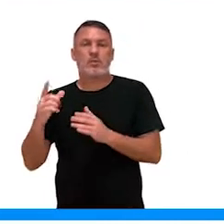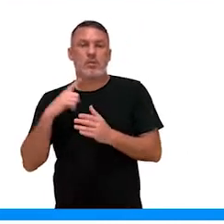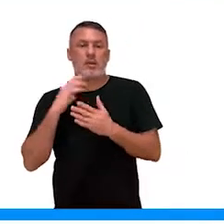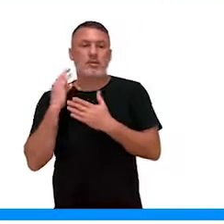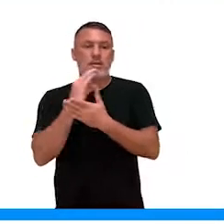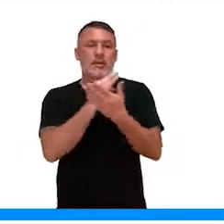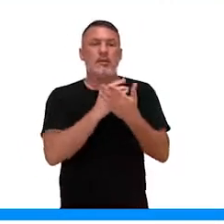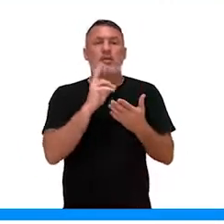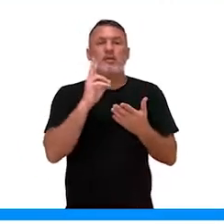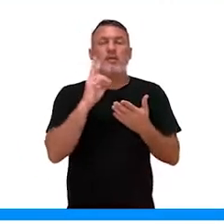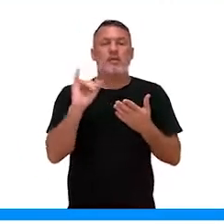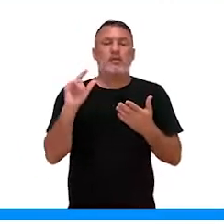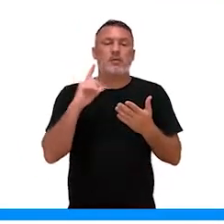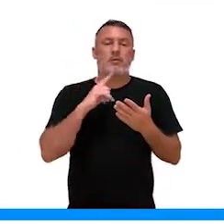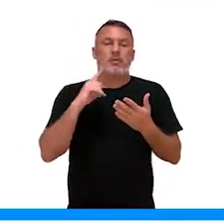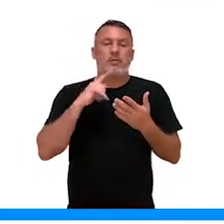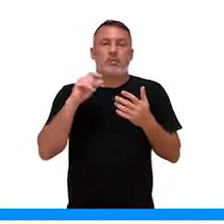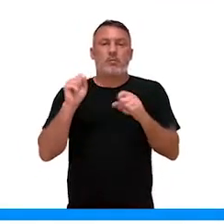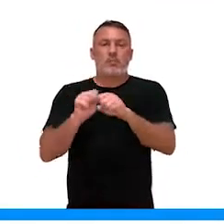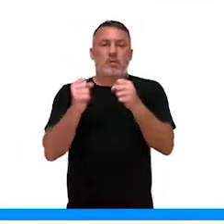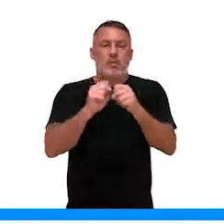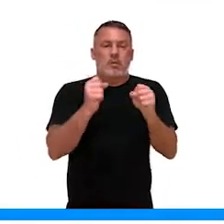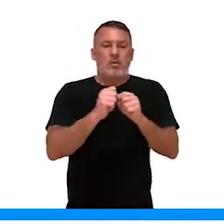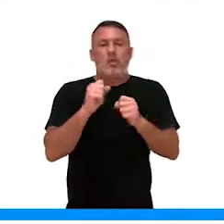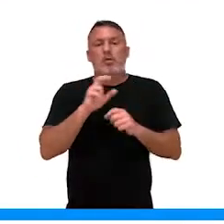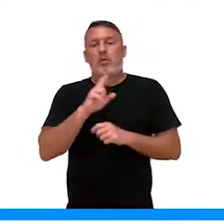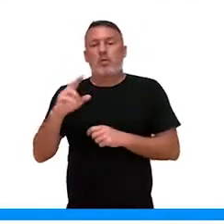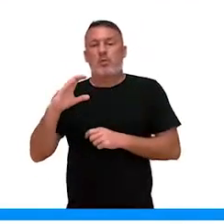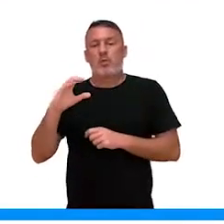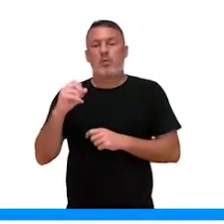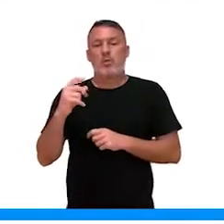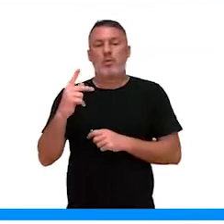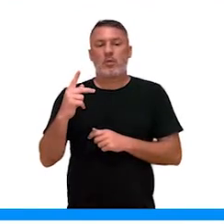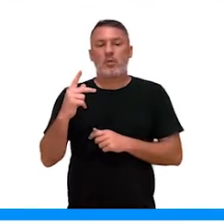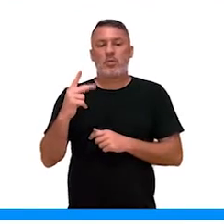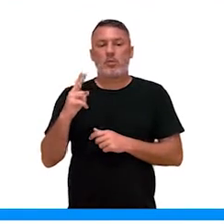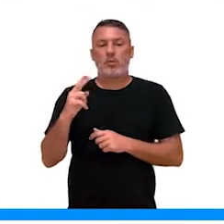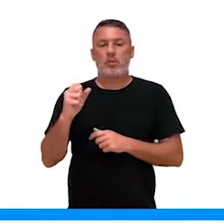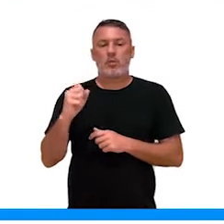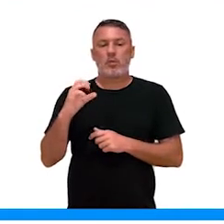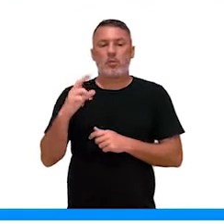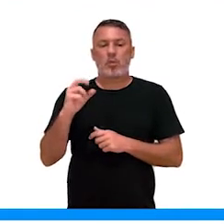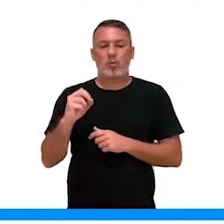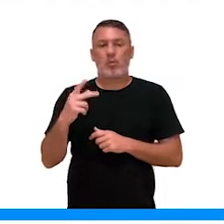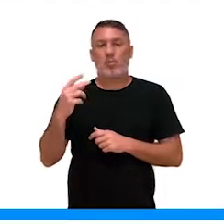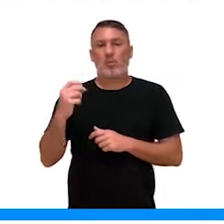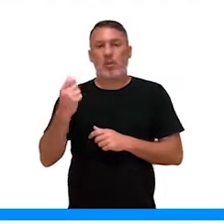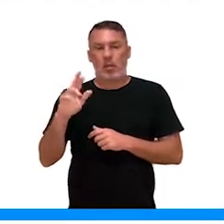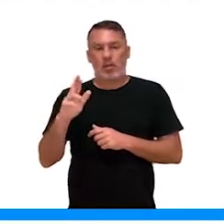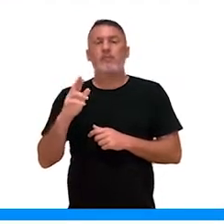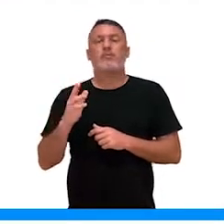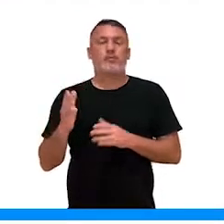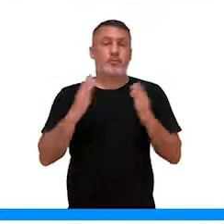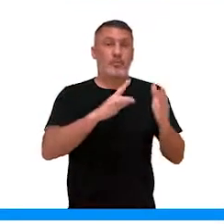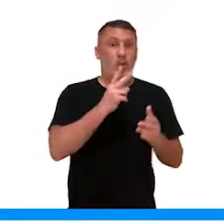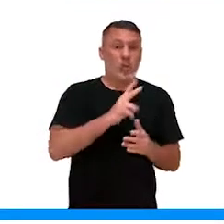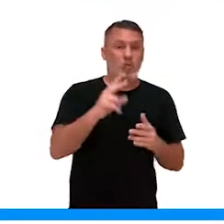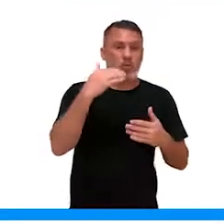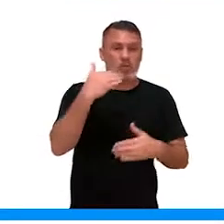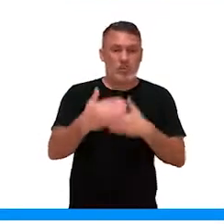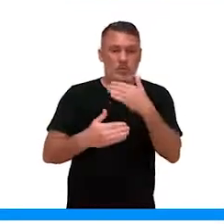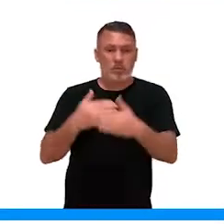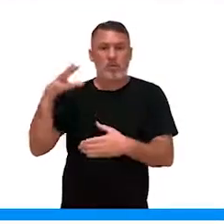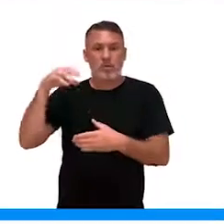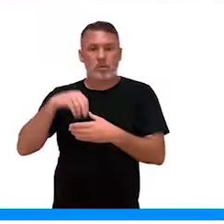célula, ela vai ser uma célula que vai ser degradada, que é chamada de corpúsculo polar. Dando